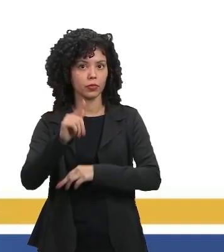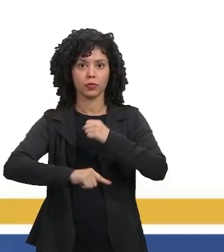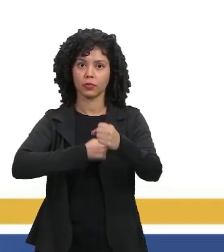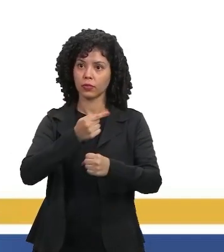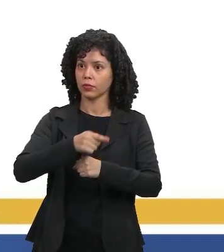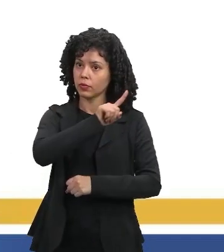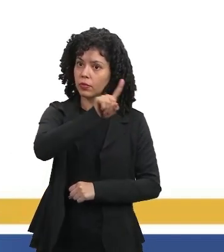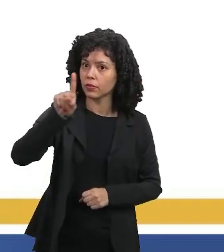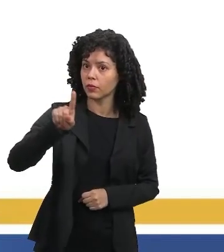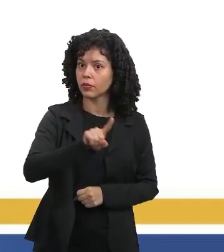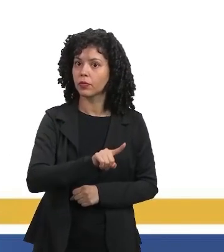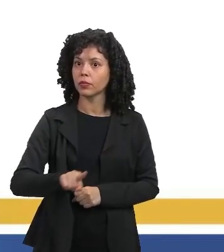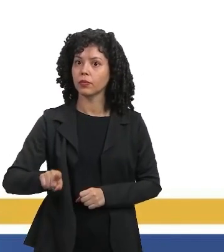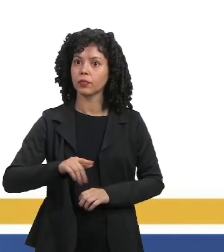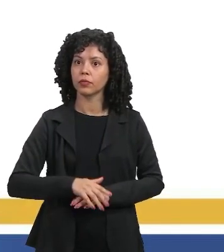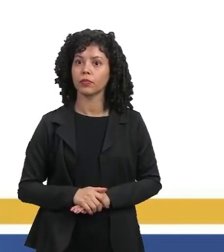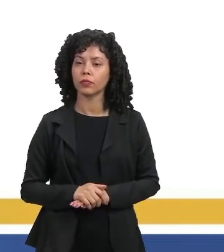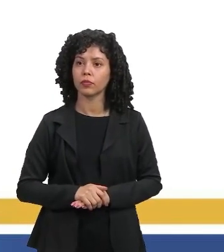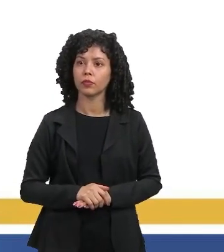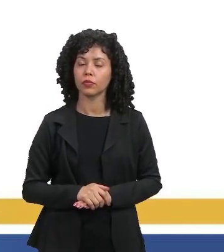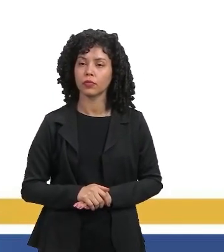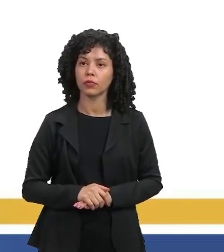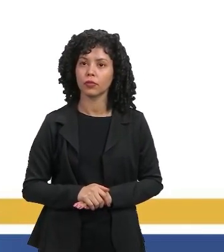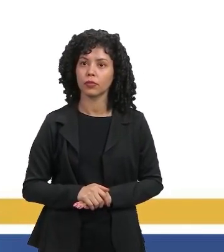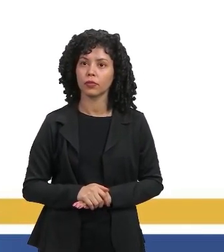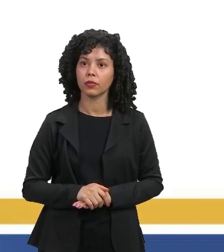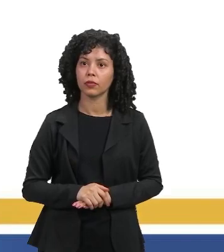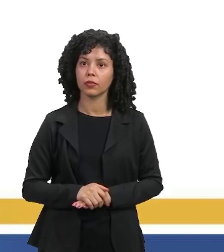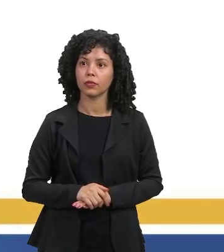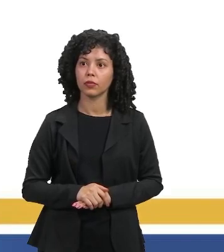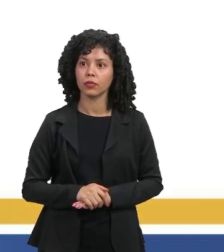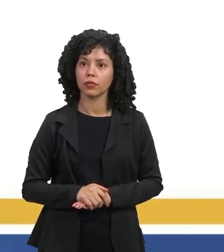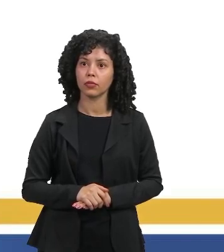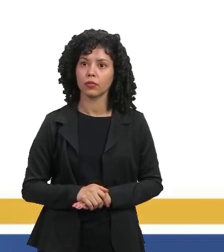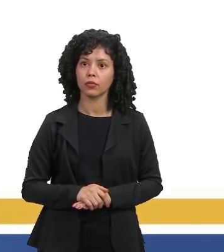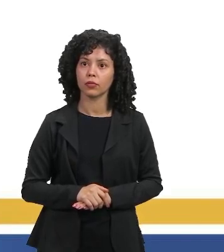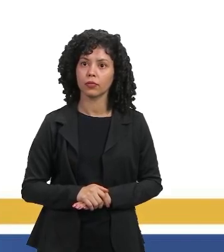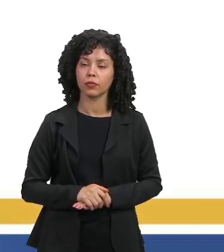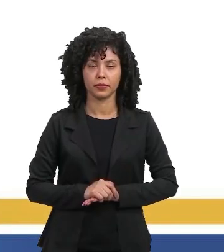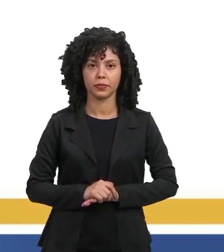Z. Então, quanto é que vale?